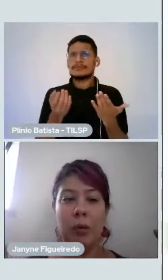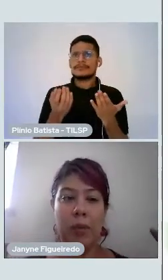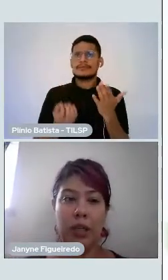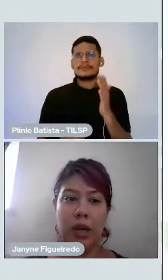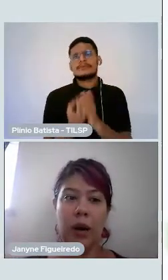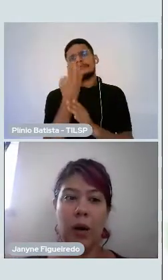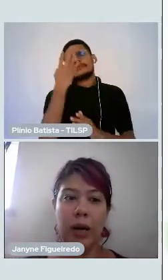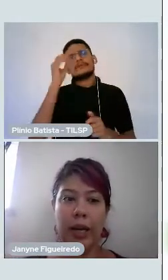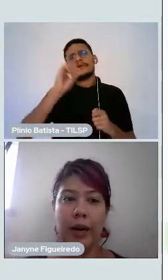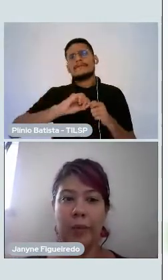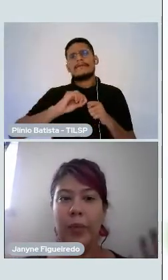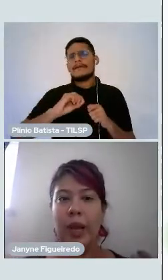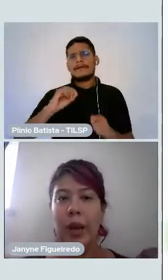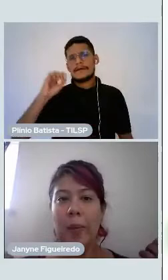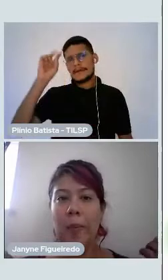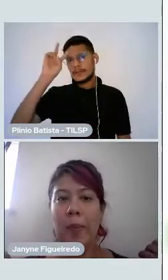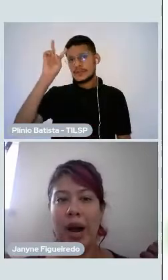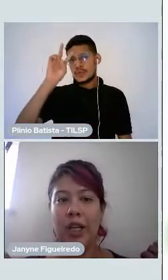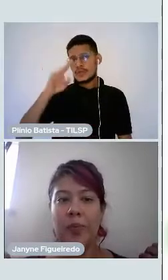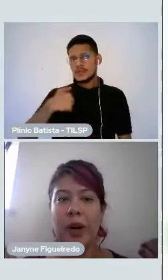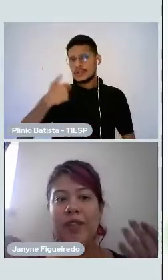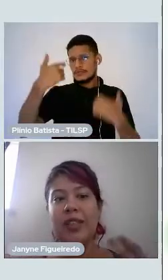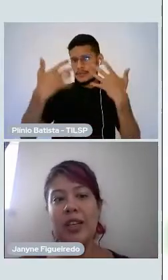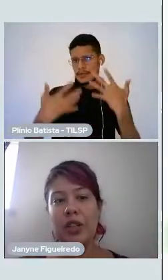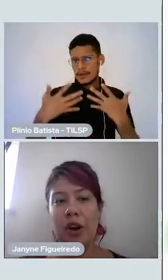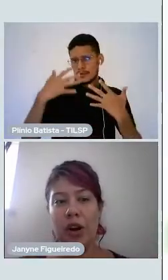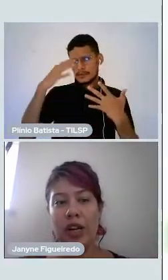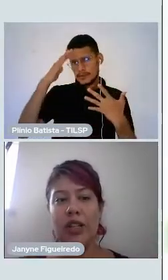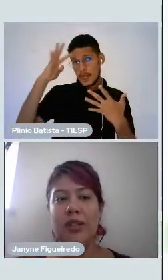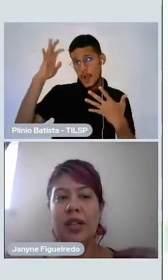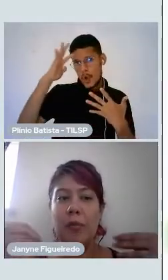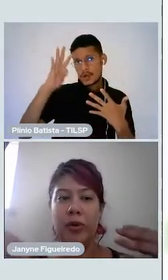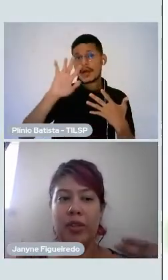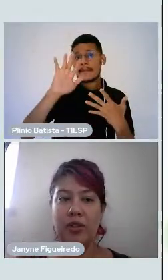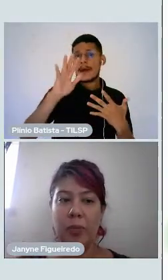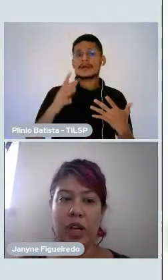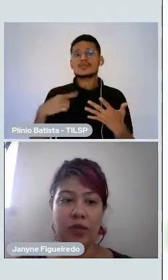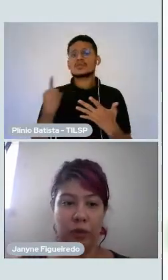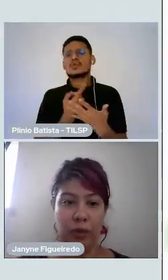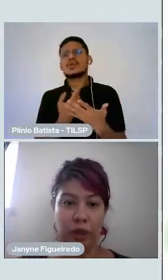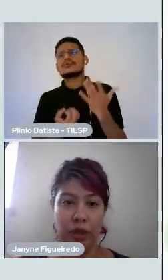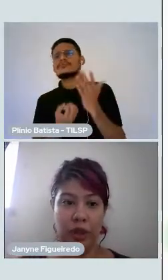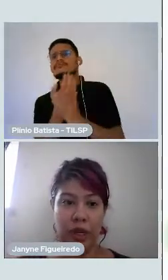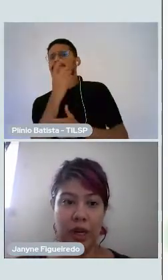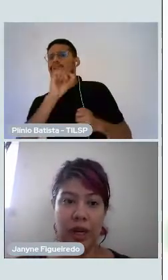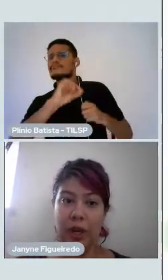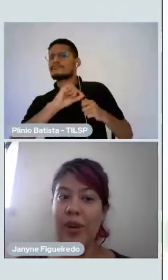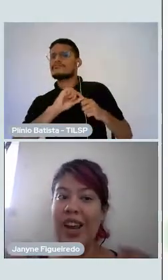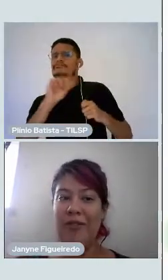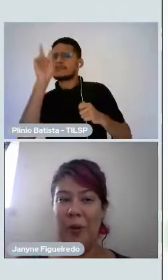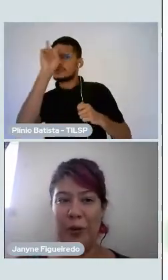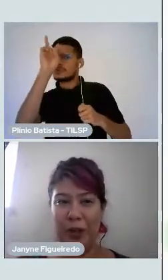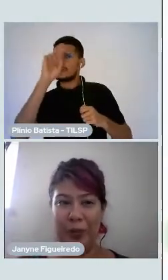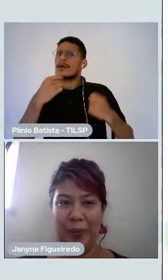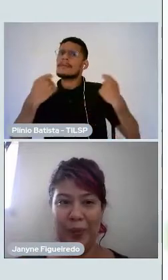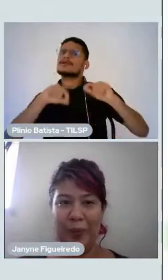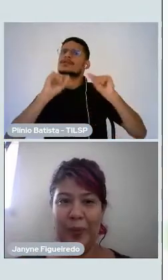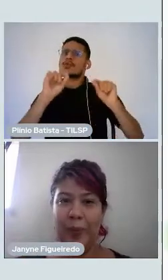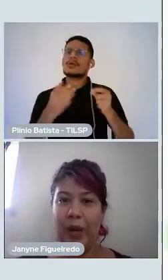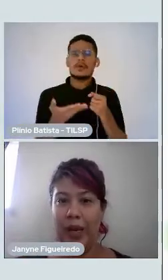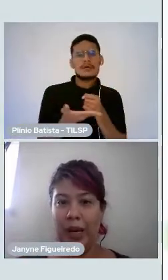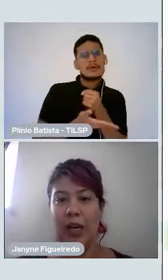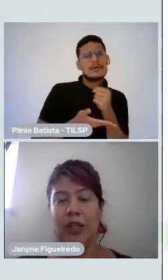uma questão mais teórica, mas para fazer história a gente se debruça sobre as fontes. E o que é